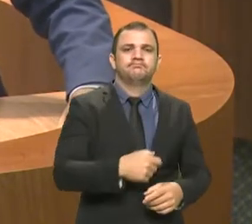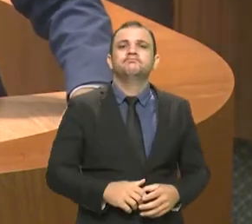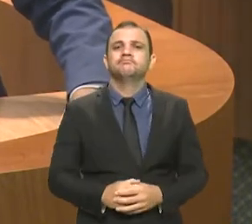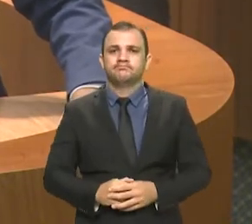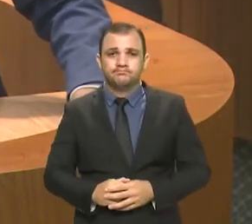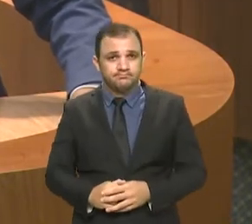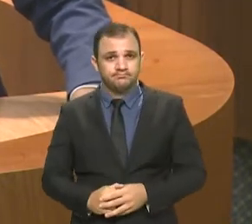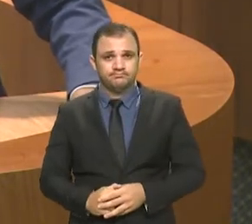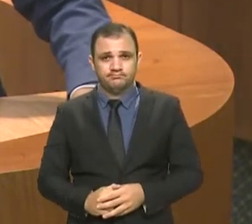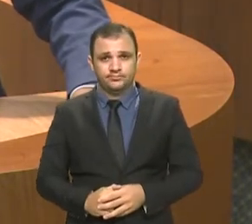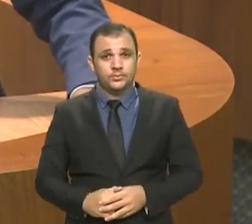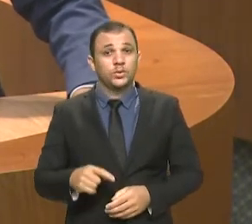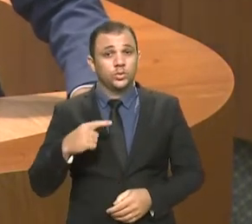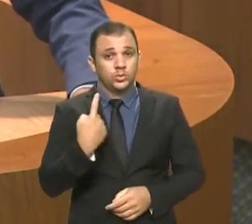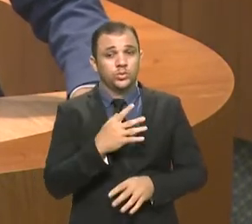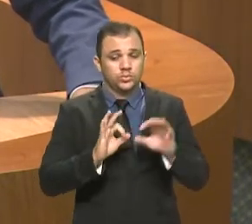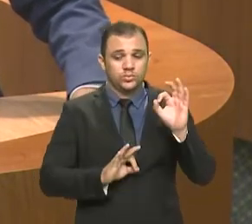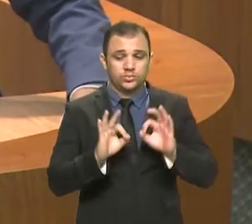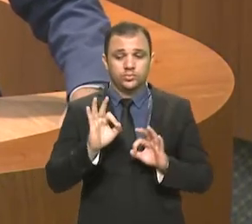preparando